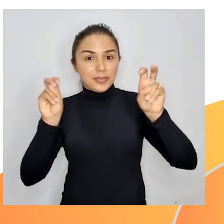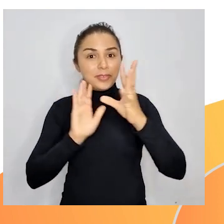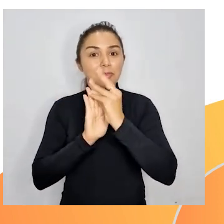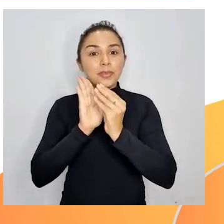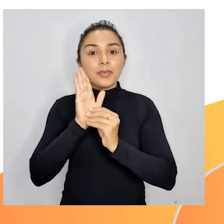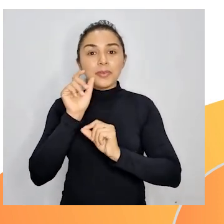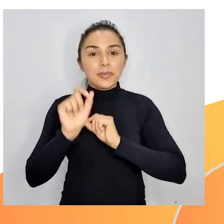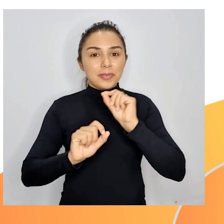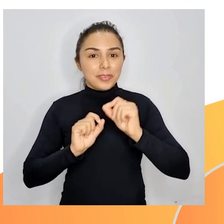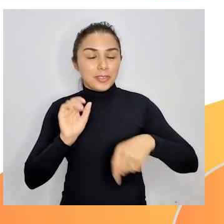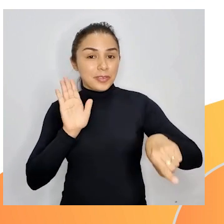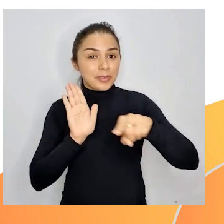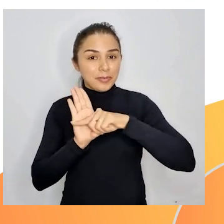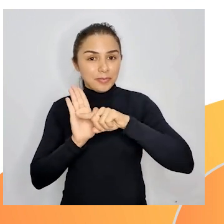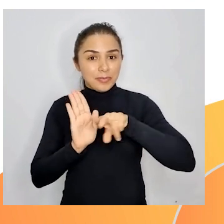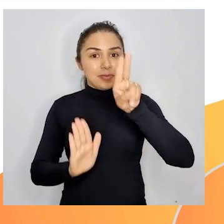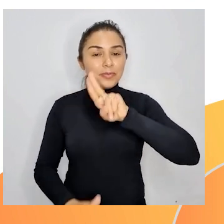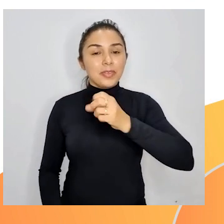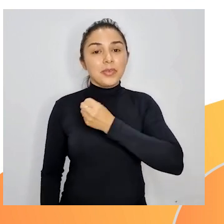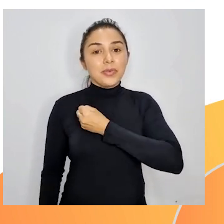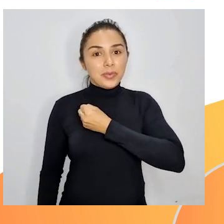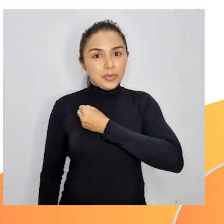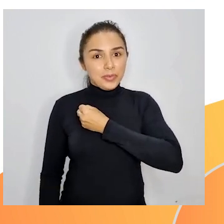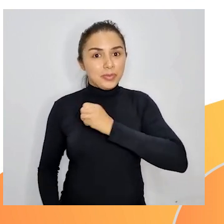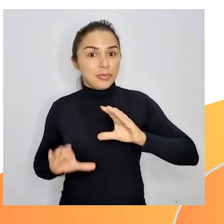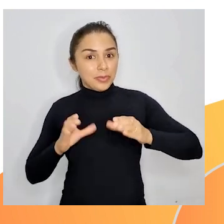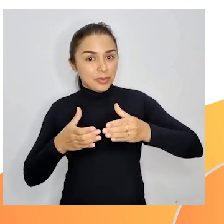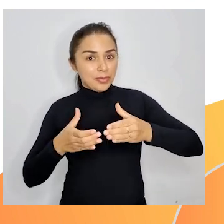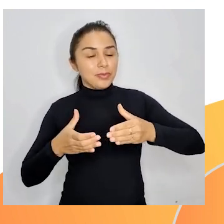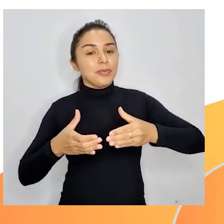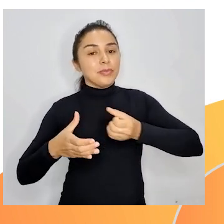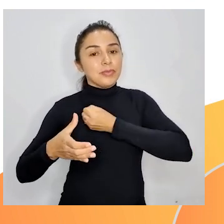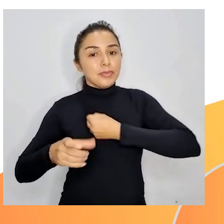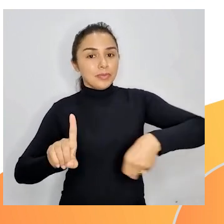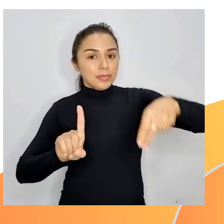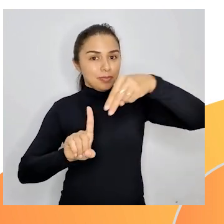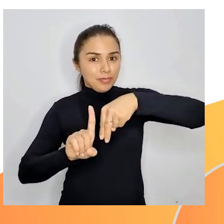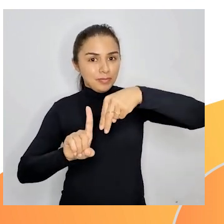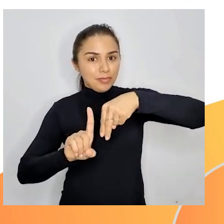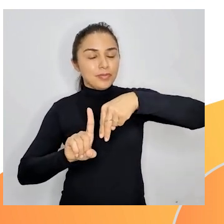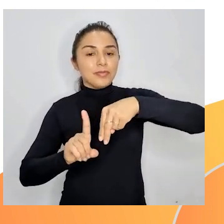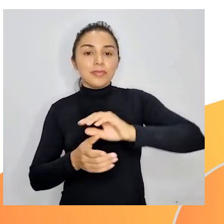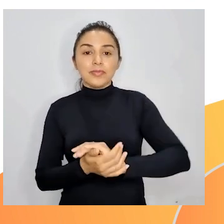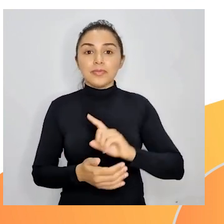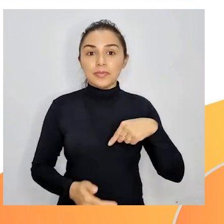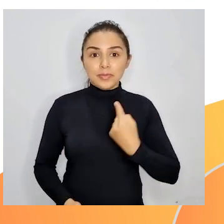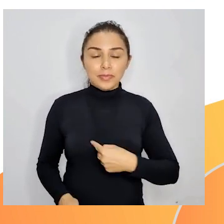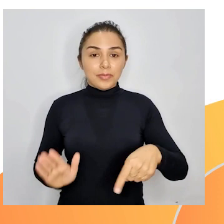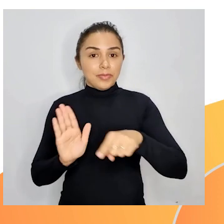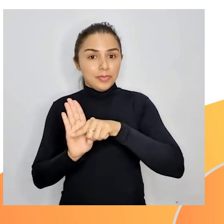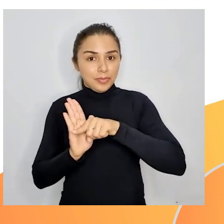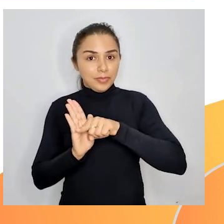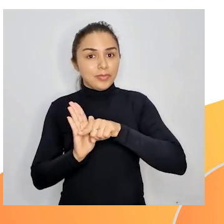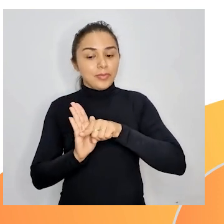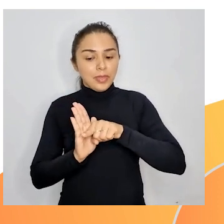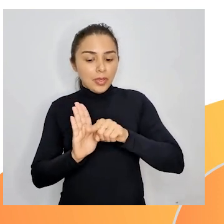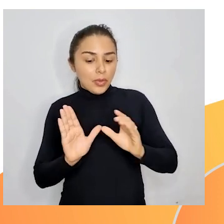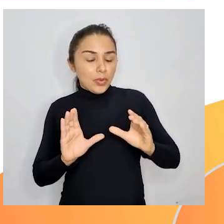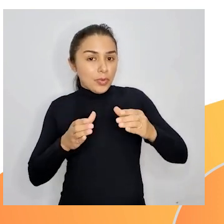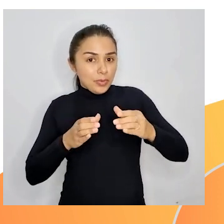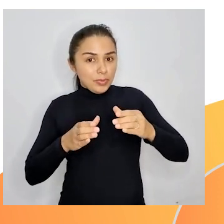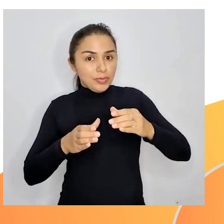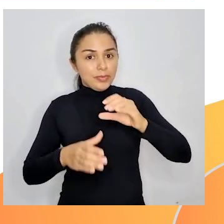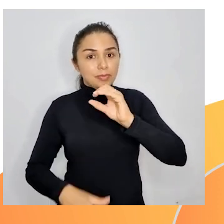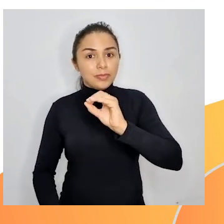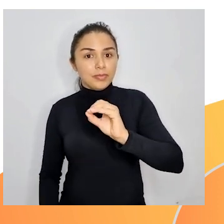é subtração de números naturais. O objetivo da nossa aula é efetuar subtração com números naturais,